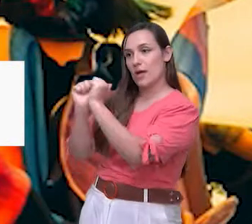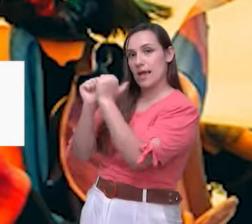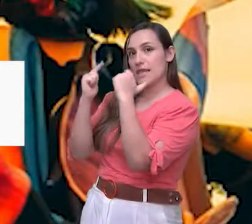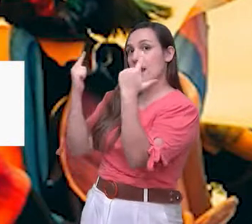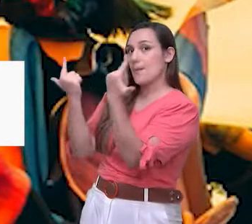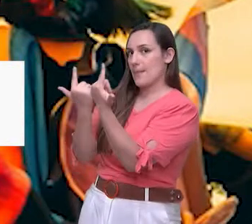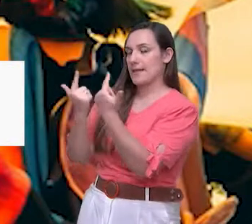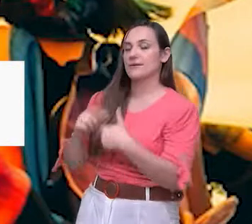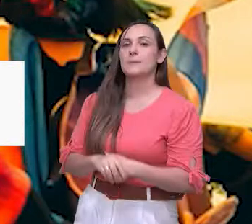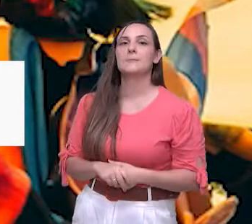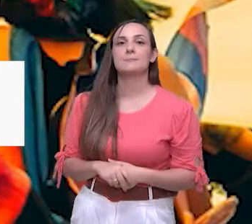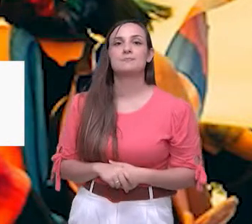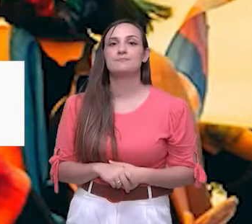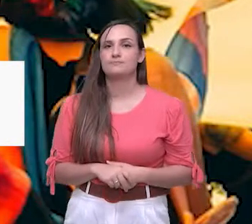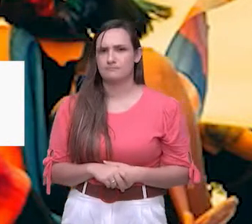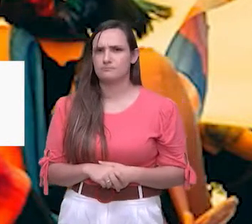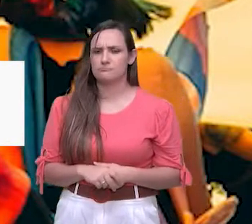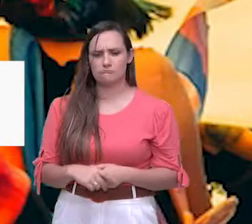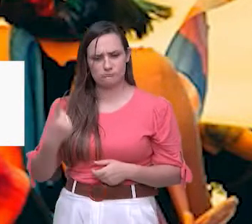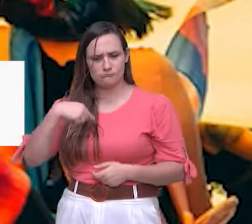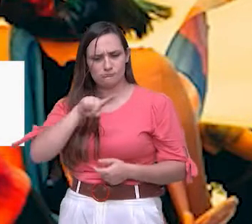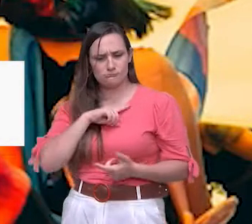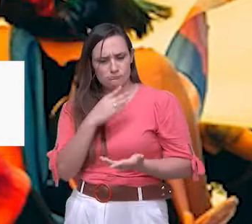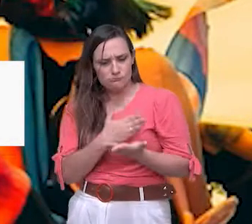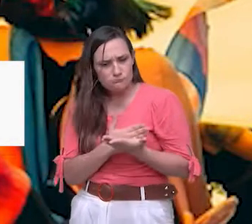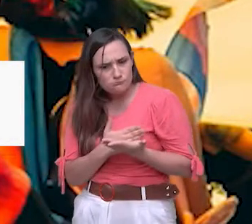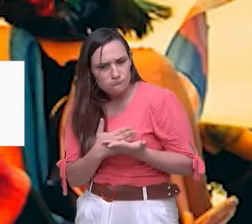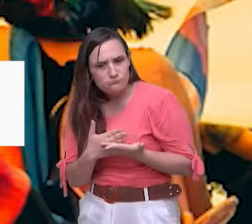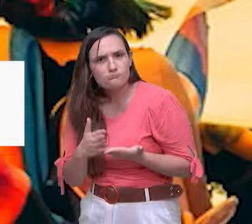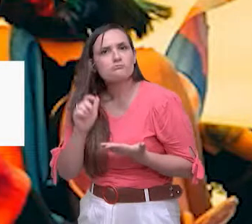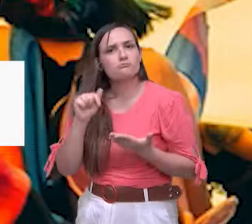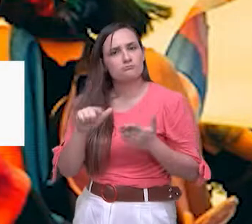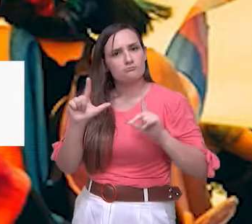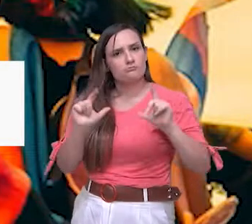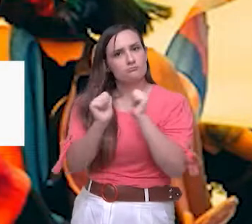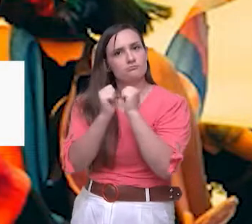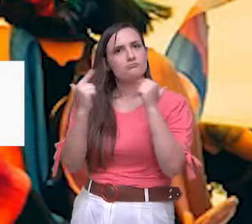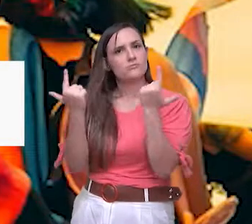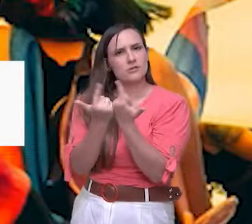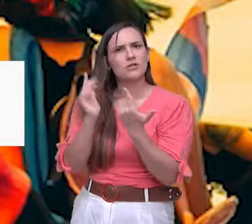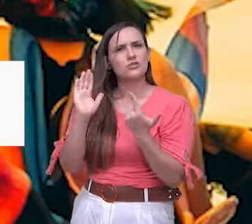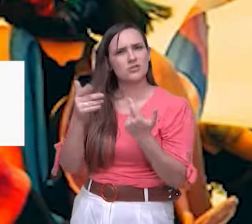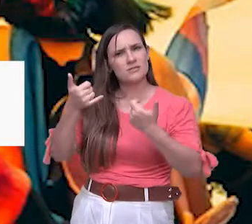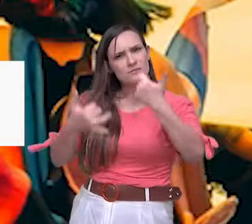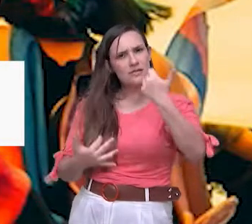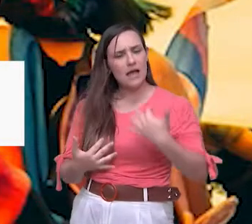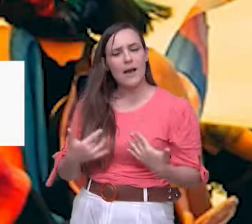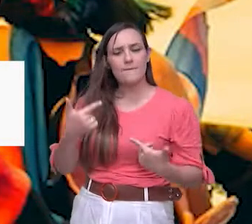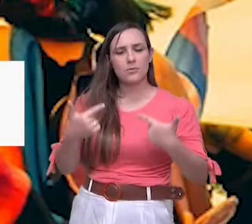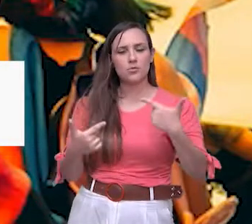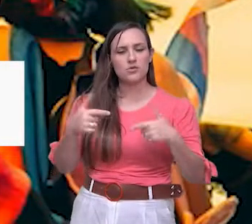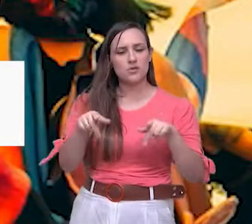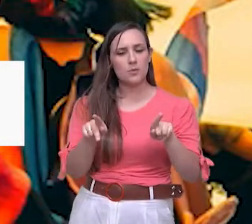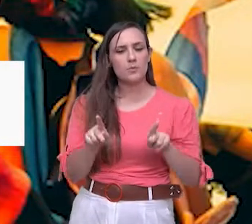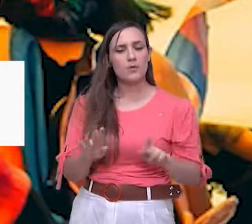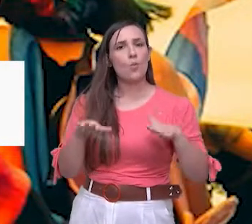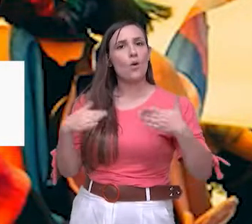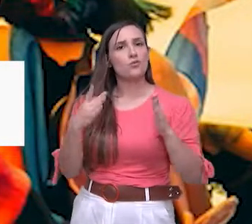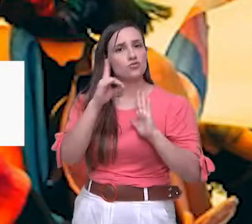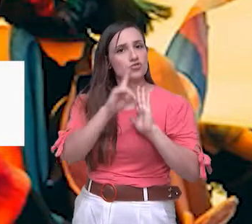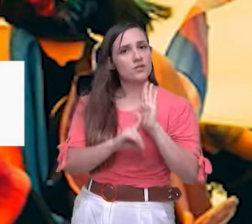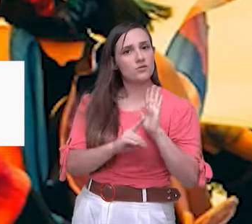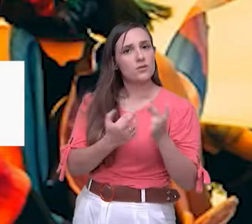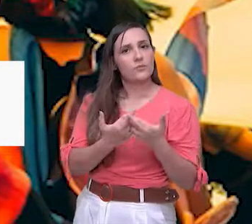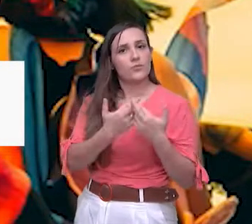Assembleia Legislativa desde que estreamos este programa aqui na TV Assembleia já falamos sobre políticas públicas